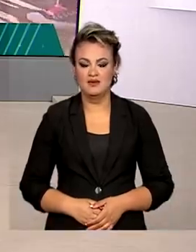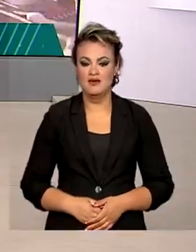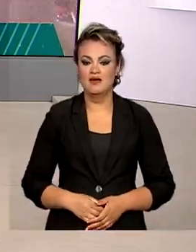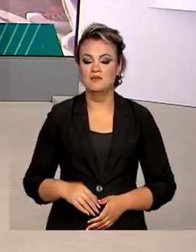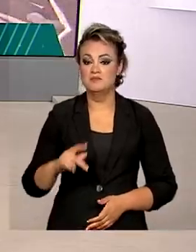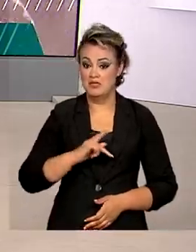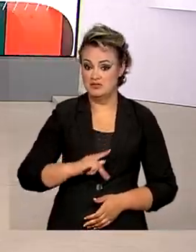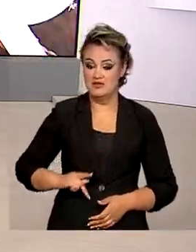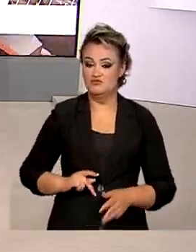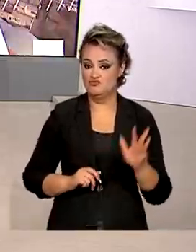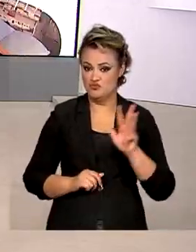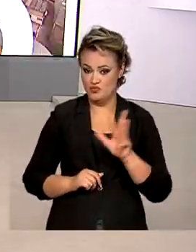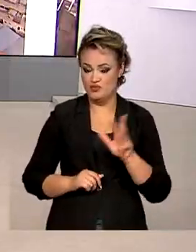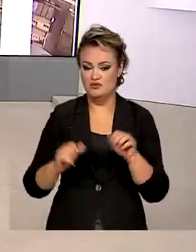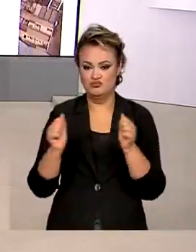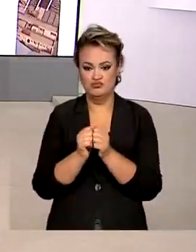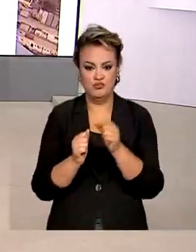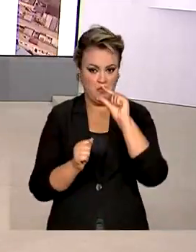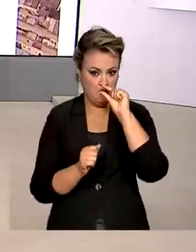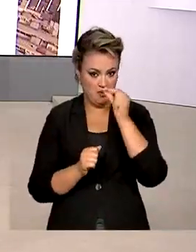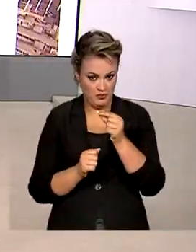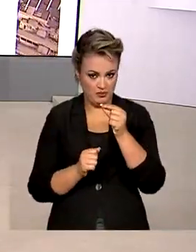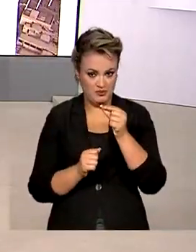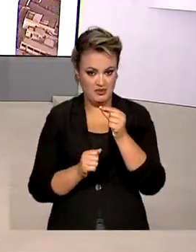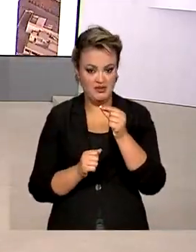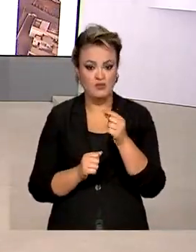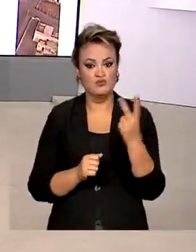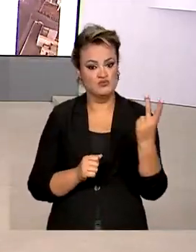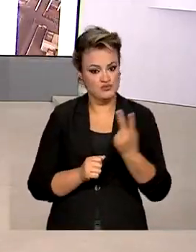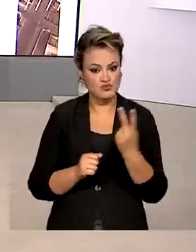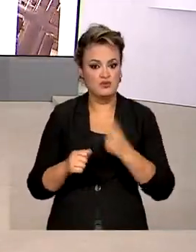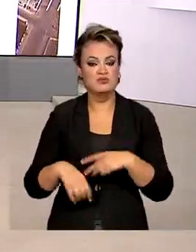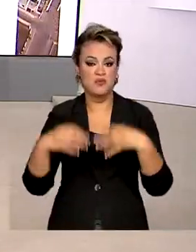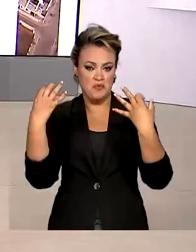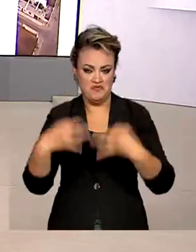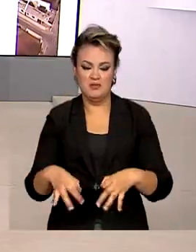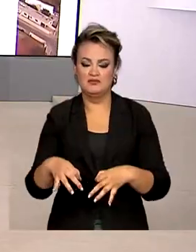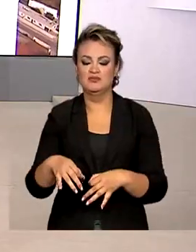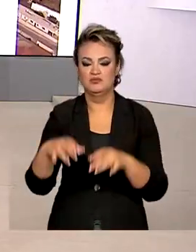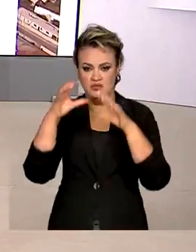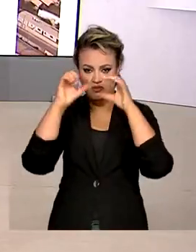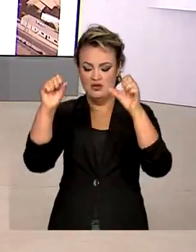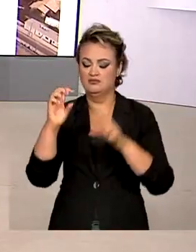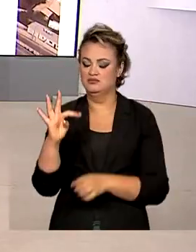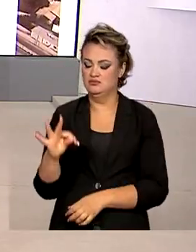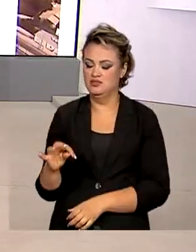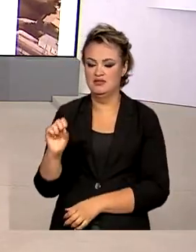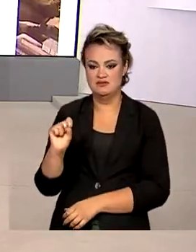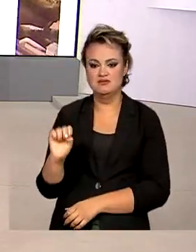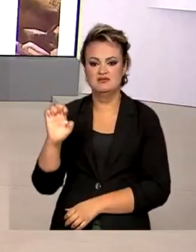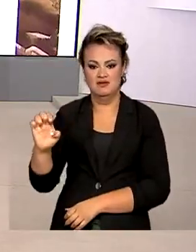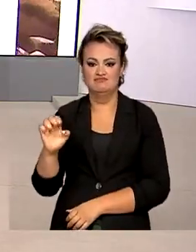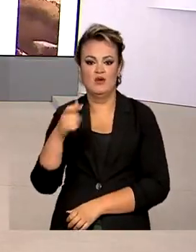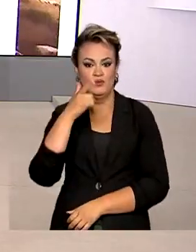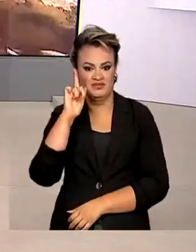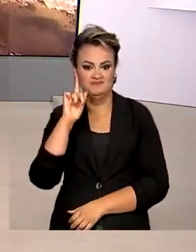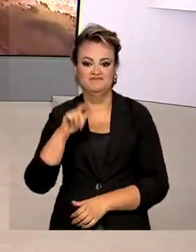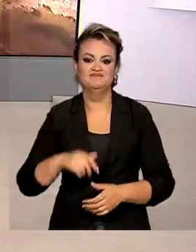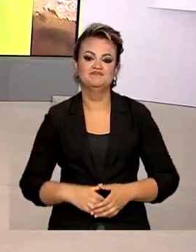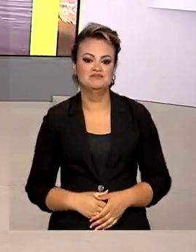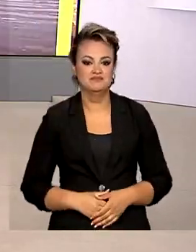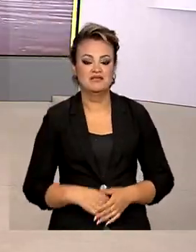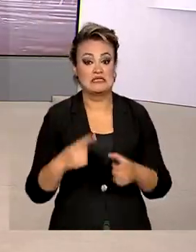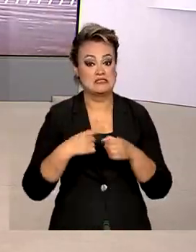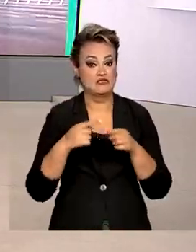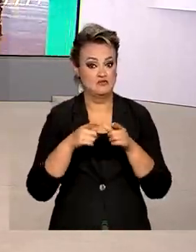O presidente eleito Luiz Inácio Lula da Silva e o vice Geraldo Alckmin foram diplomados nesta segunda-feira no Tribunal